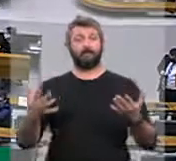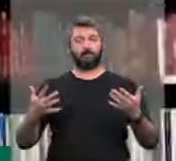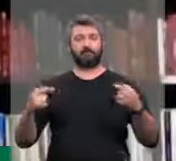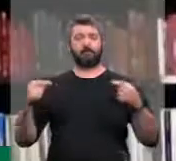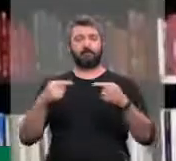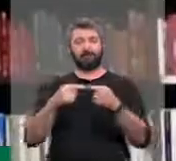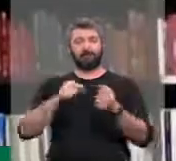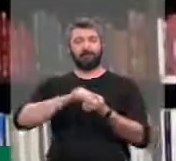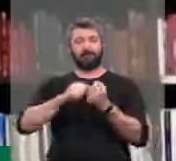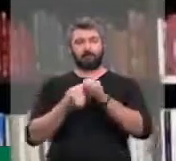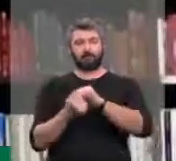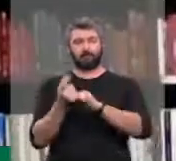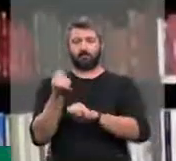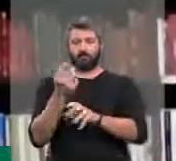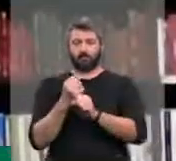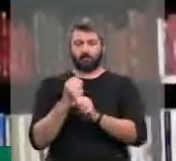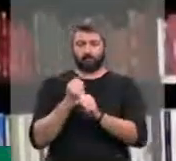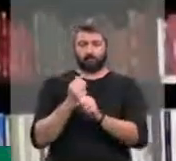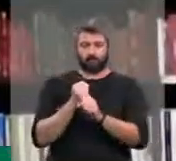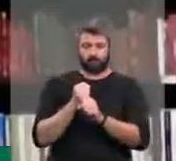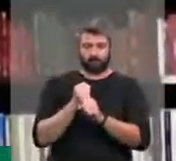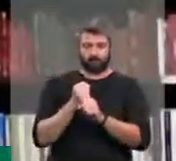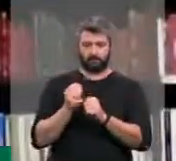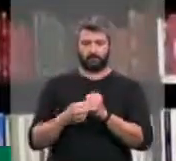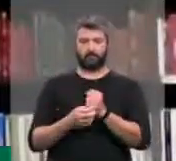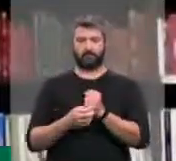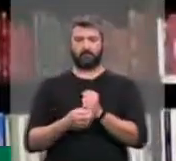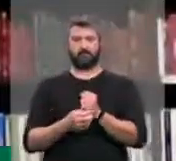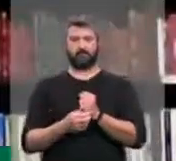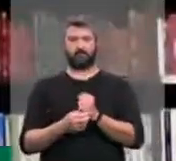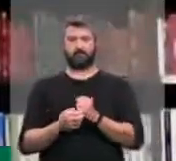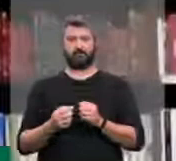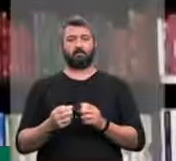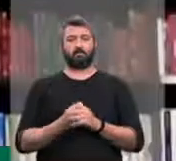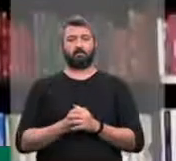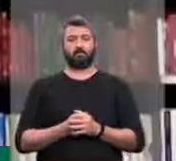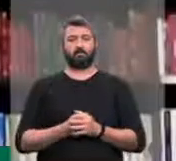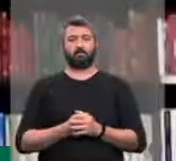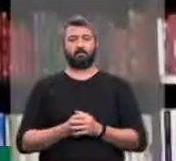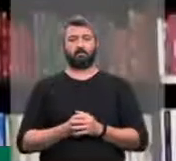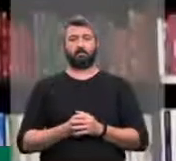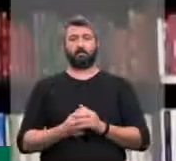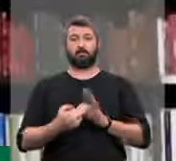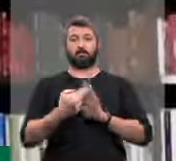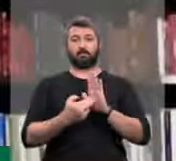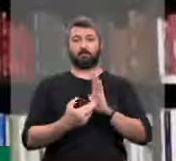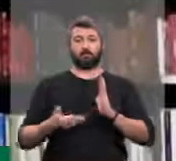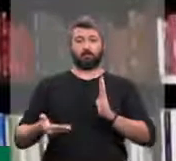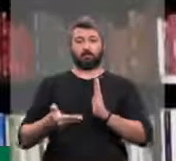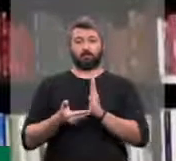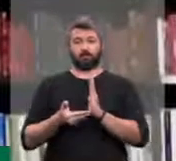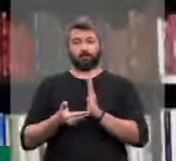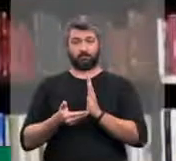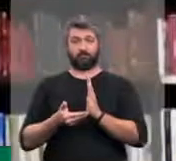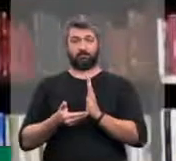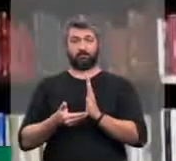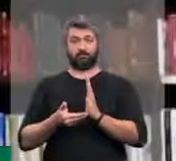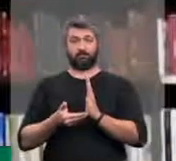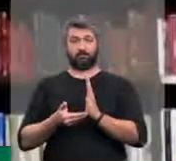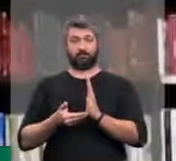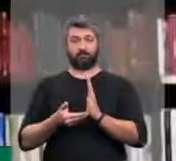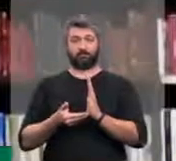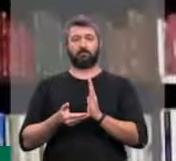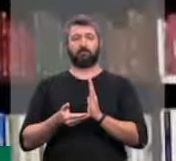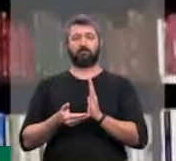Compatibilidade e adequação financeira e orçamentária. O regimento da Câmara dos Deputados,